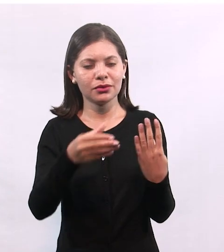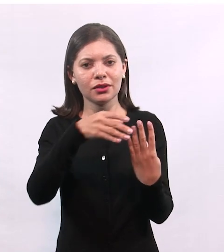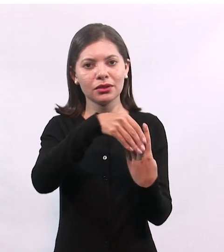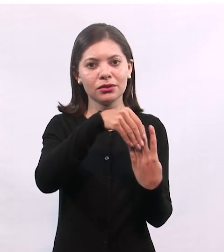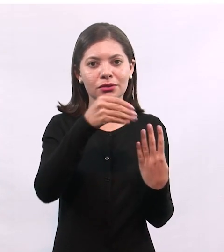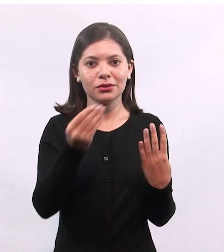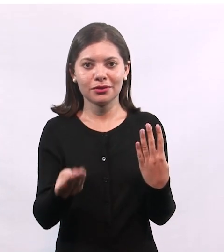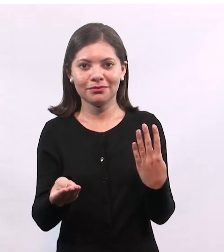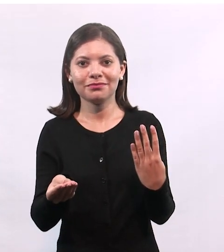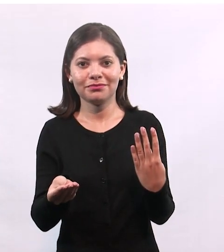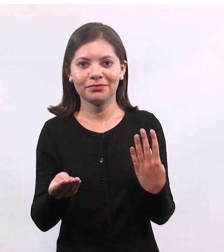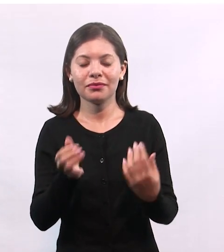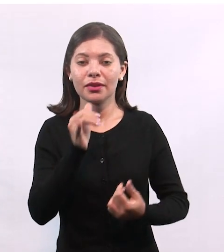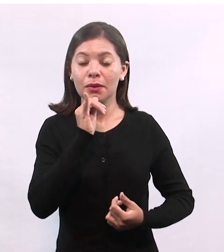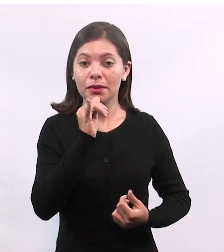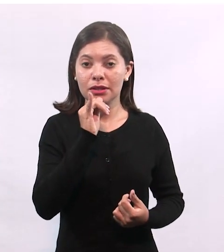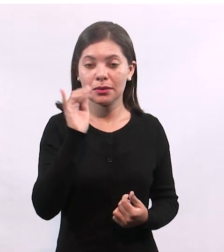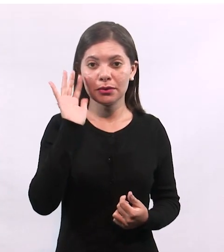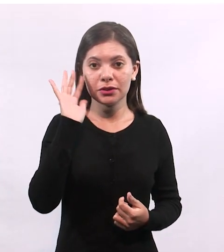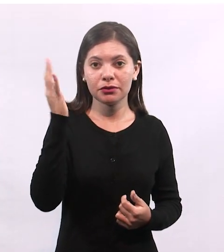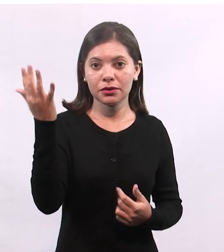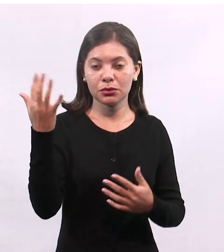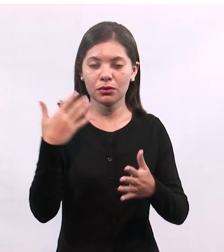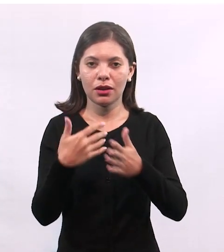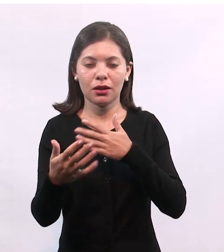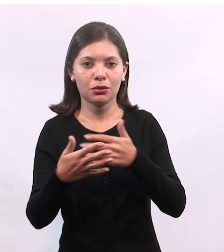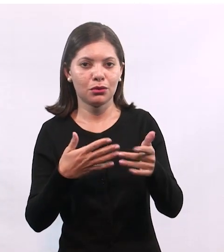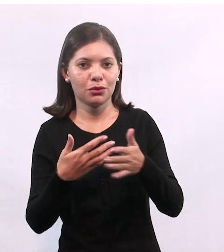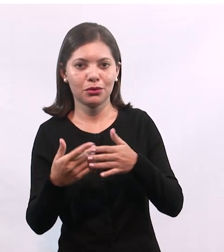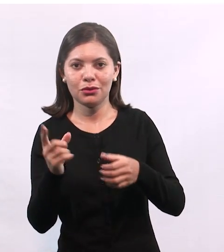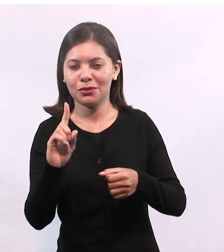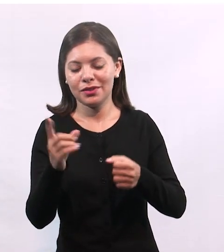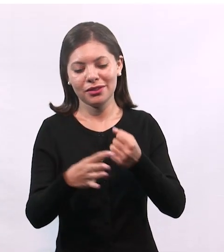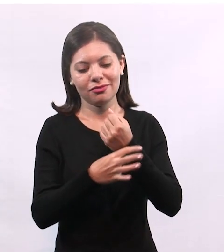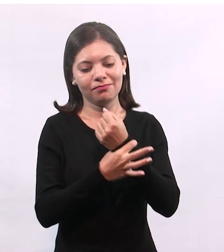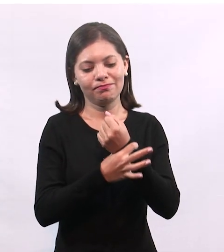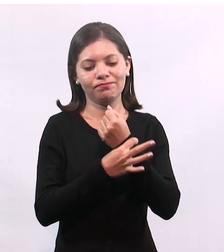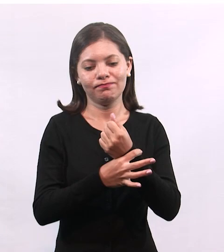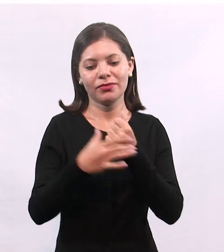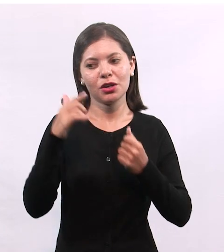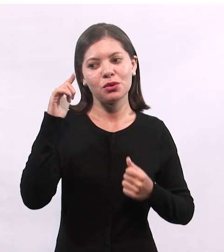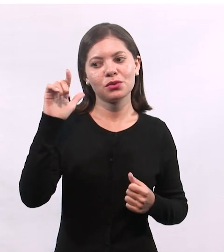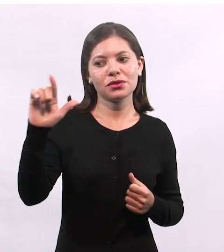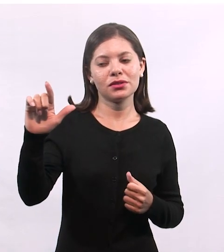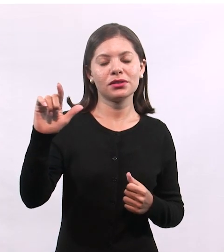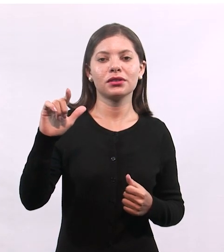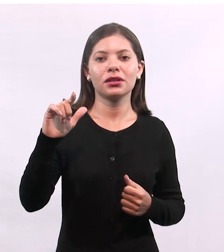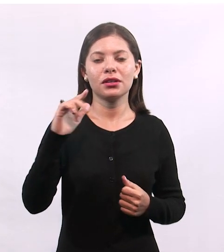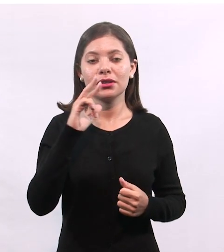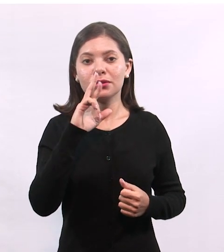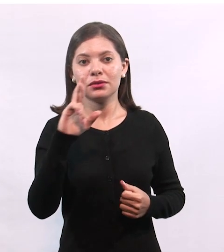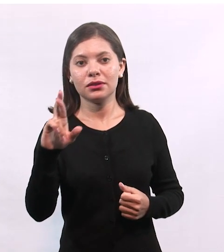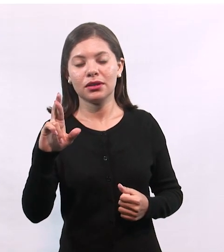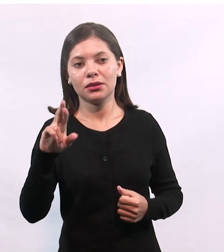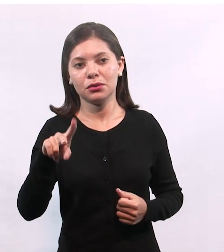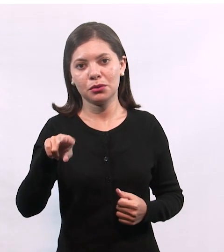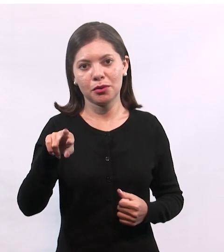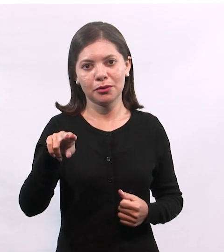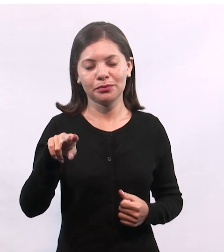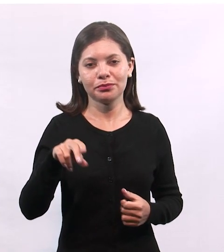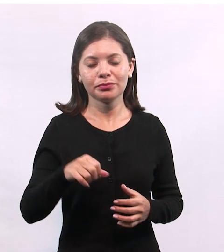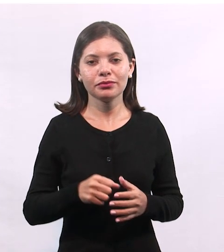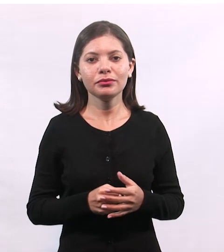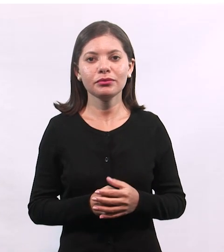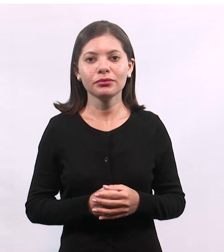baralho são exemplos de eventos aleatórios vai garantir que a gente consiga o mesmo resultado se repetindo